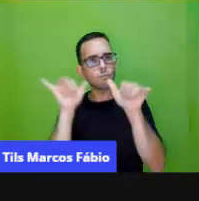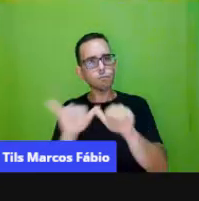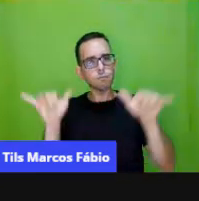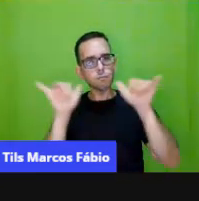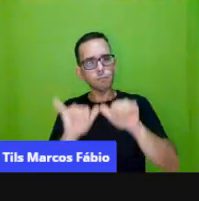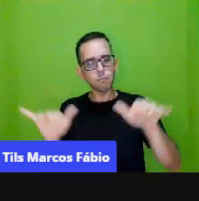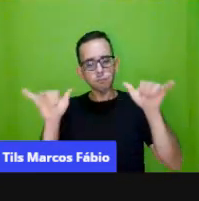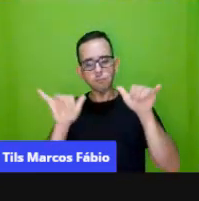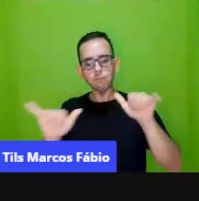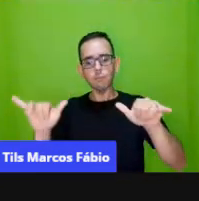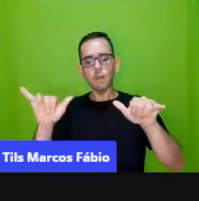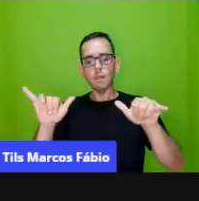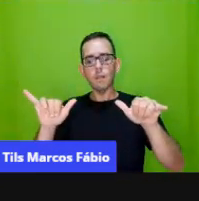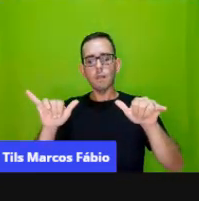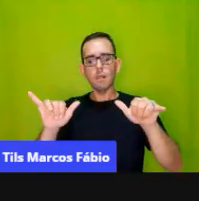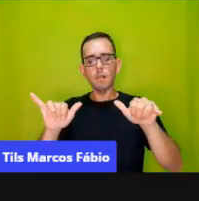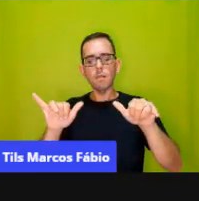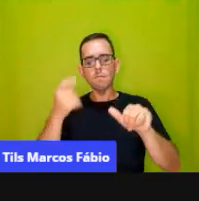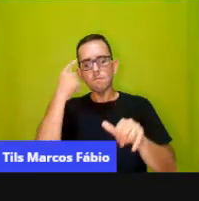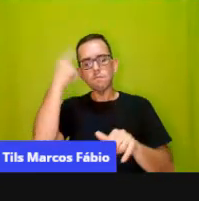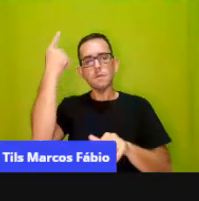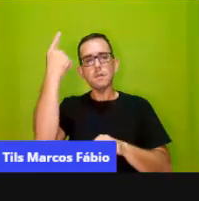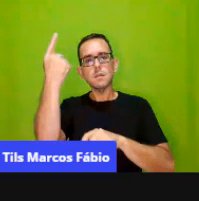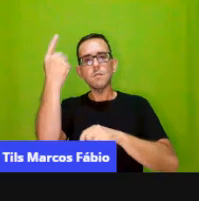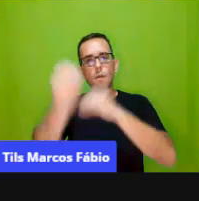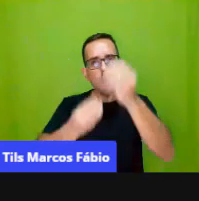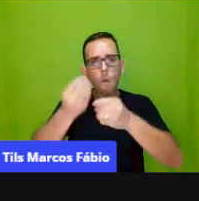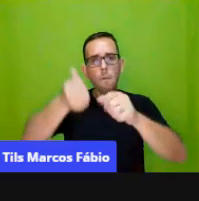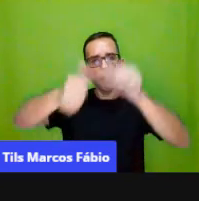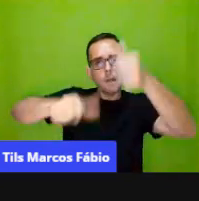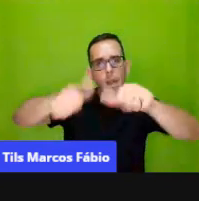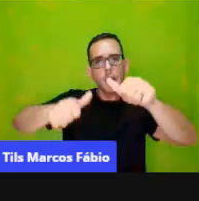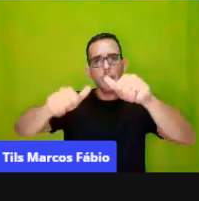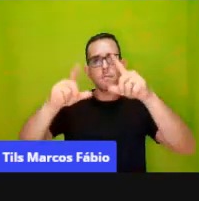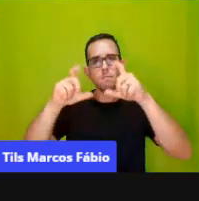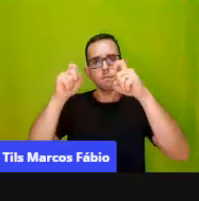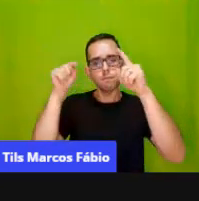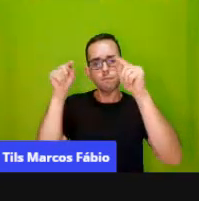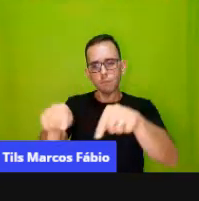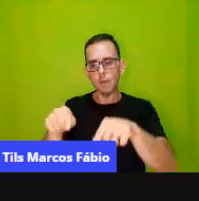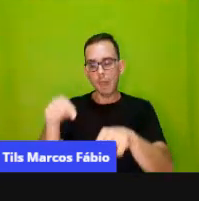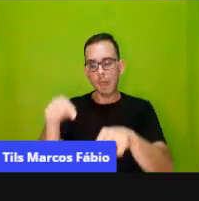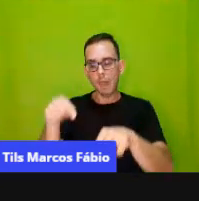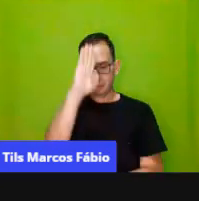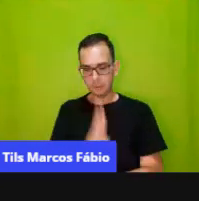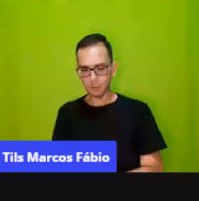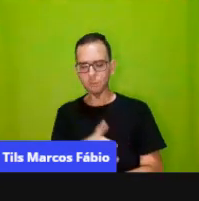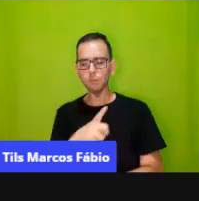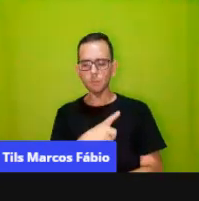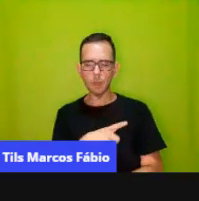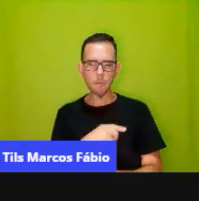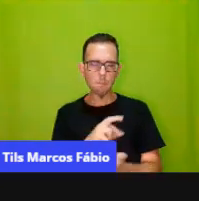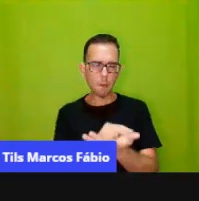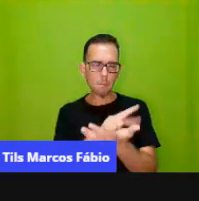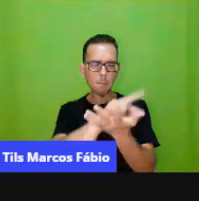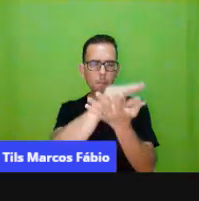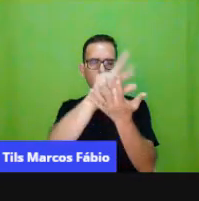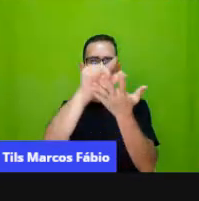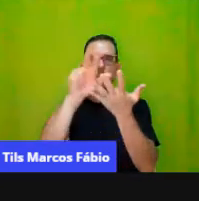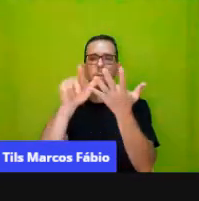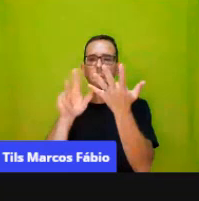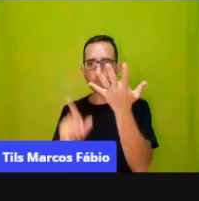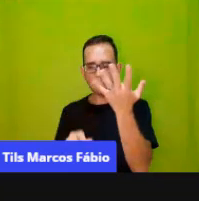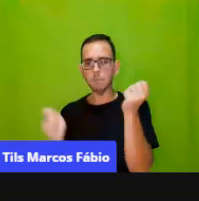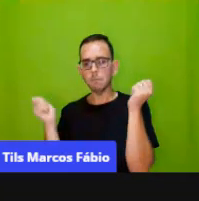uma estratégia de melhoria de bem-estar animal. Essa foto é da Dinamarca, mas aqui no Brasil tem várias fotos assim também que a gente pode buscar na